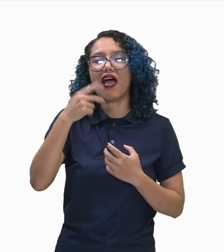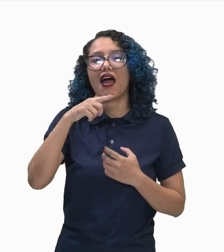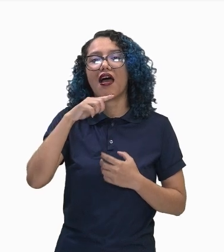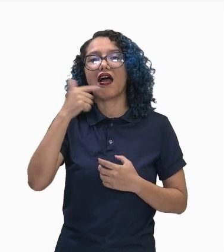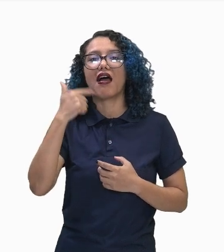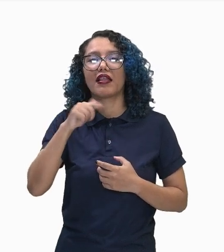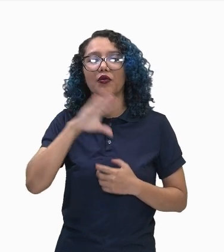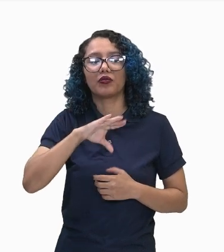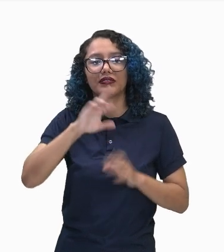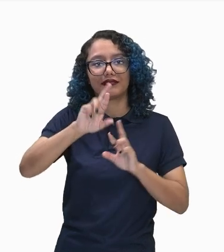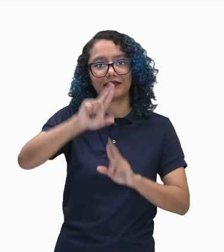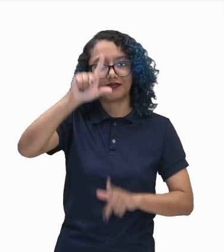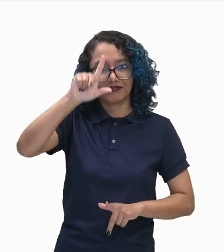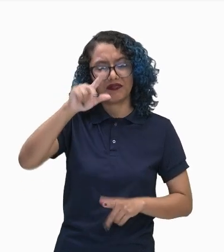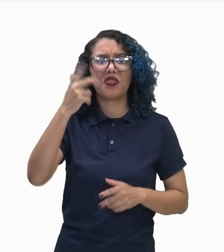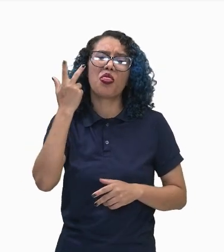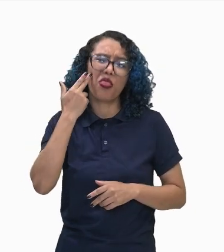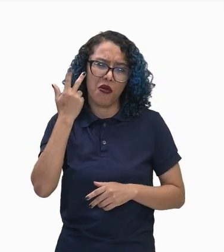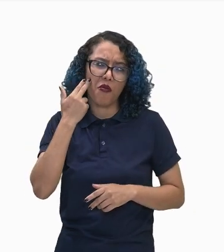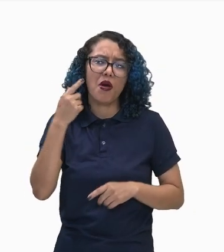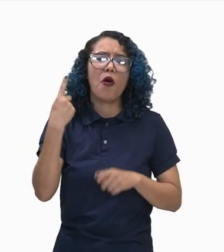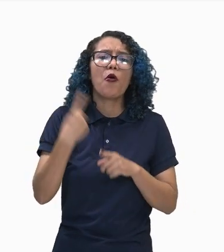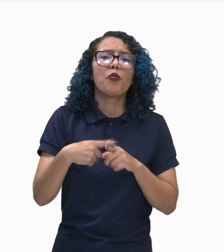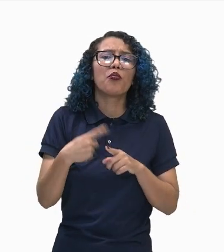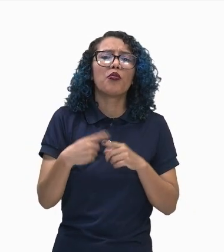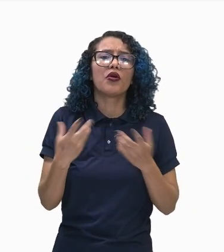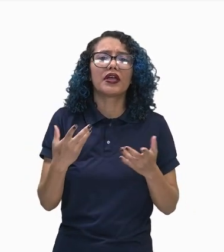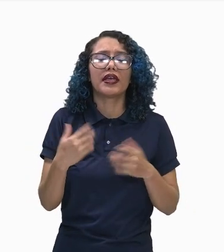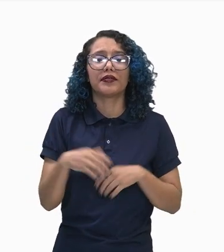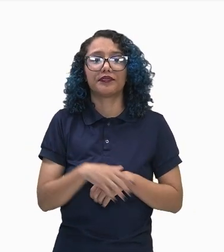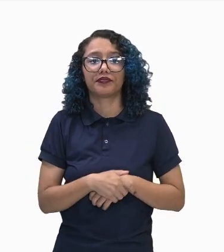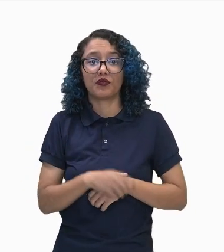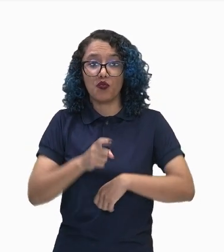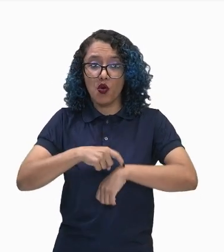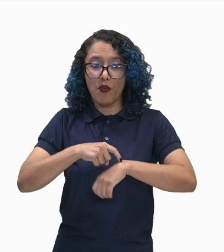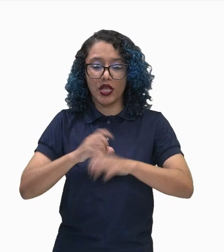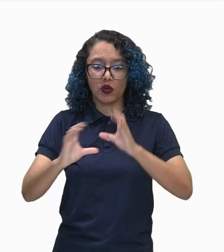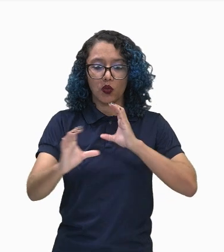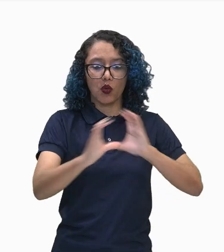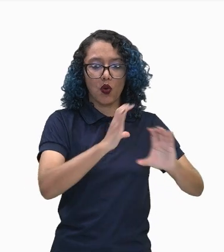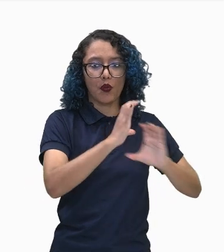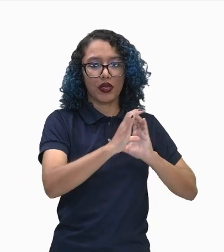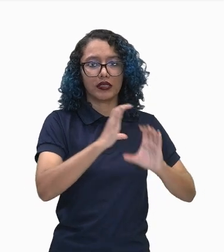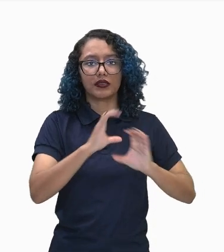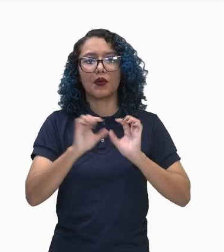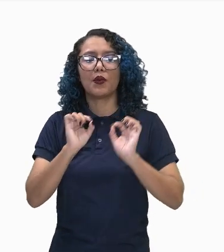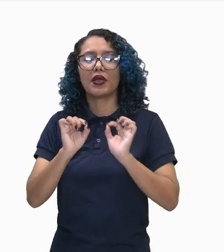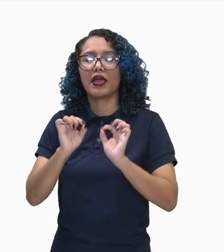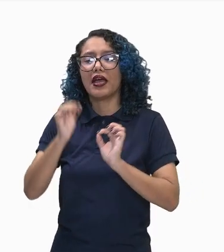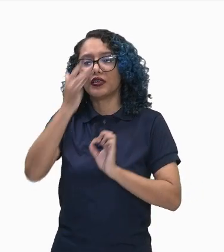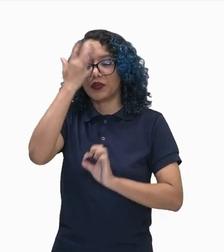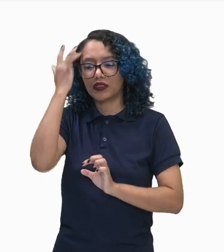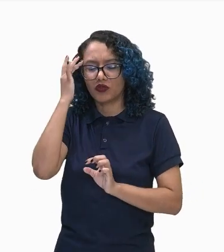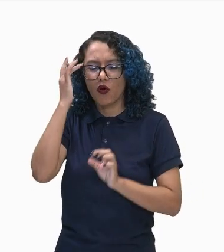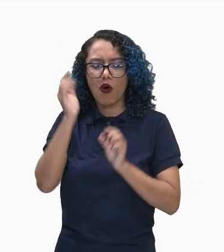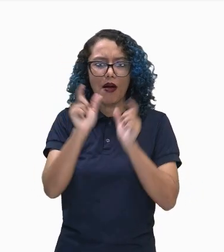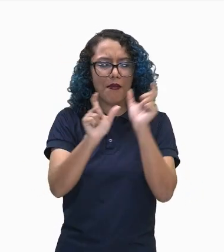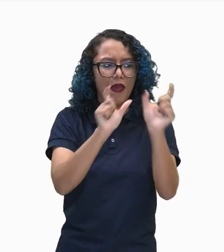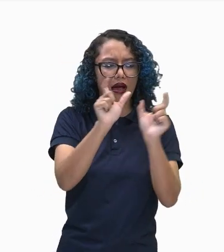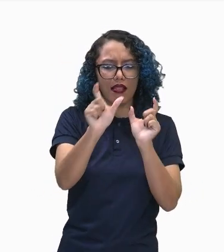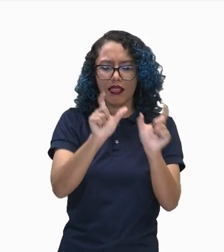né? Isso ocorre porque nos atos comunicativos, os falantes da língua vão determinando